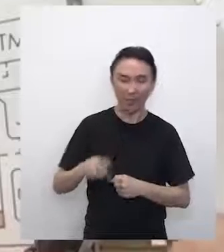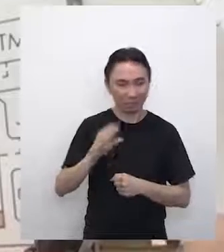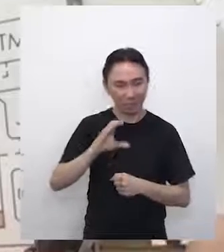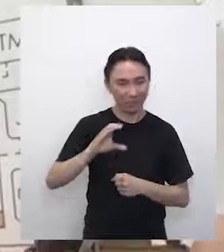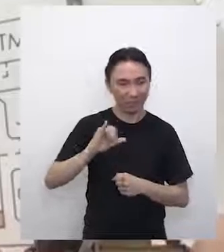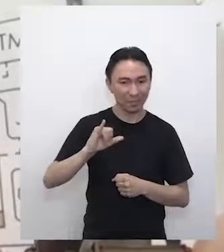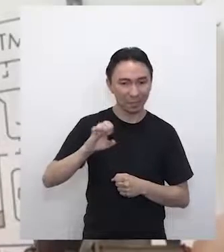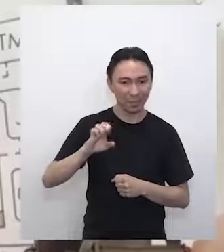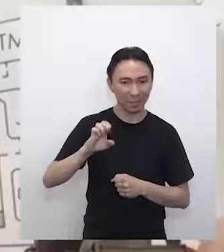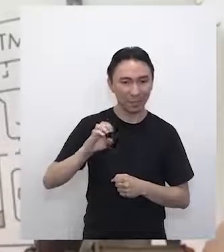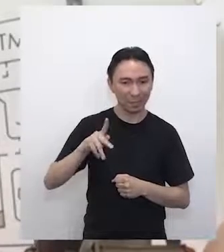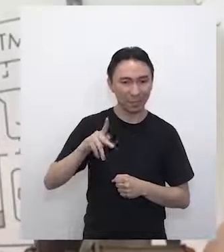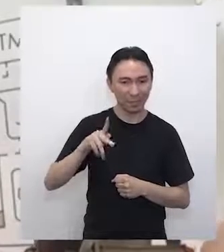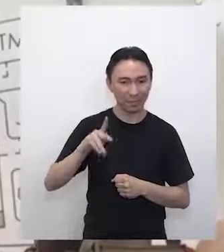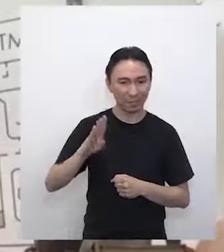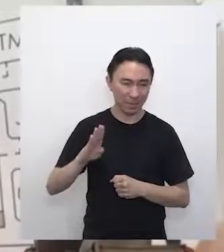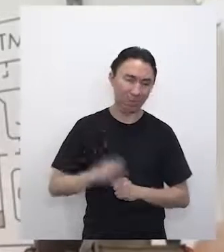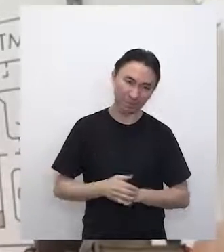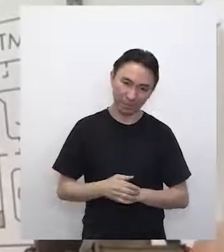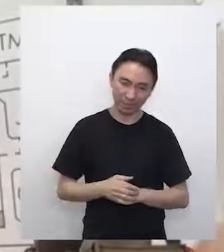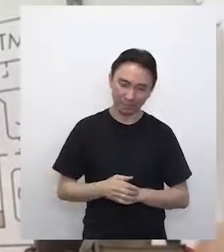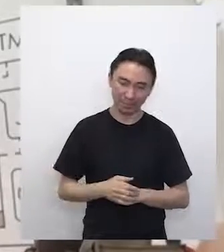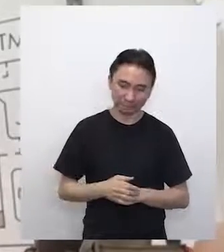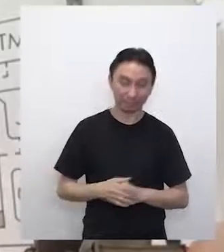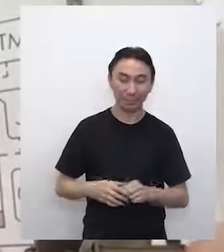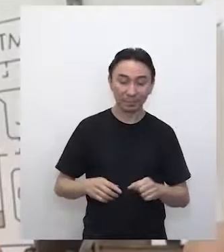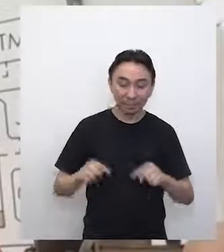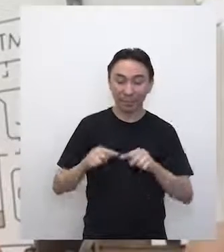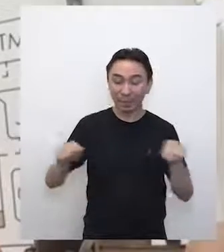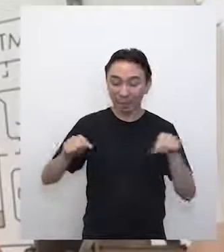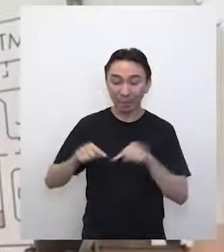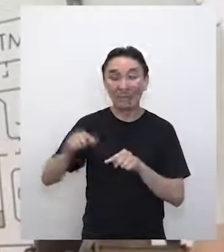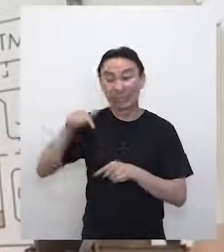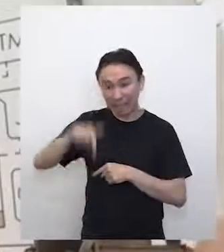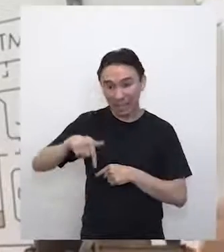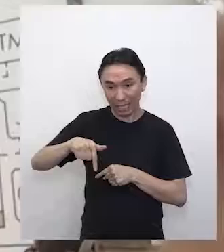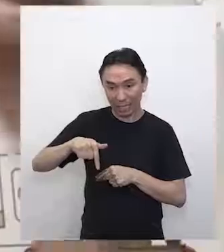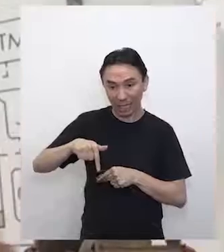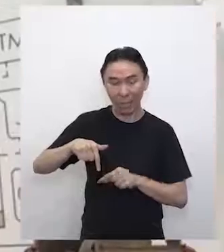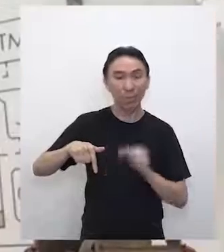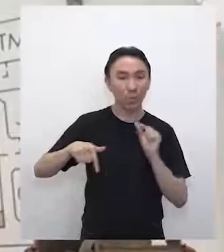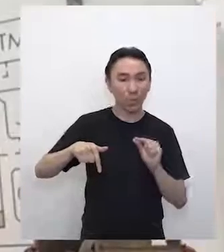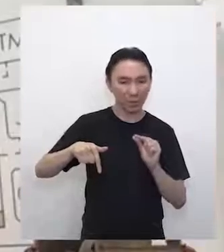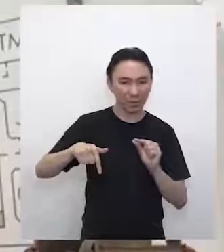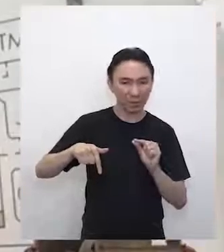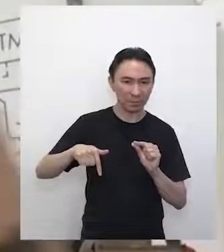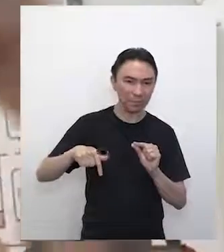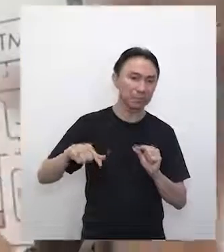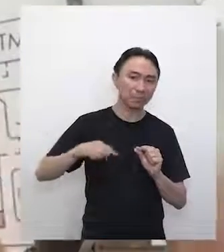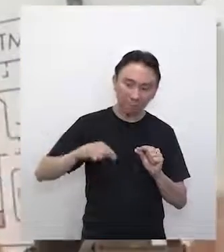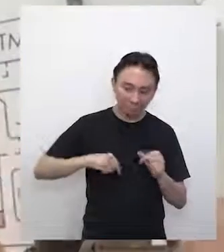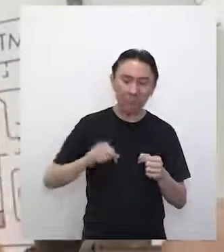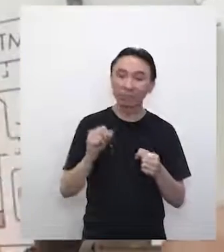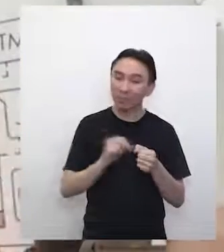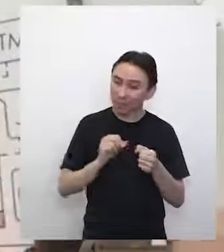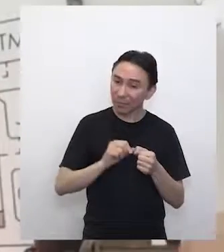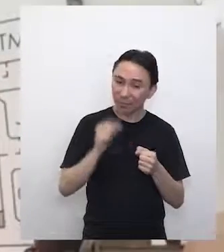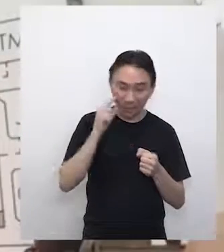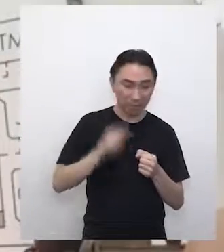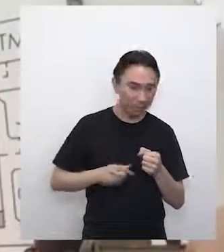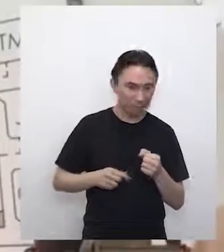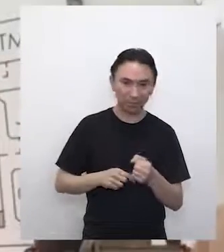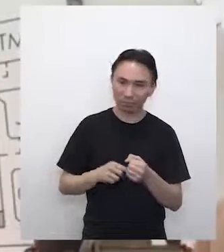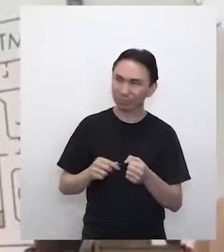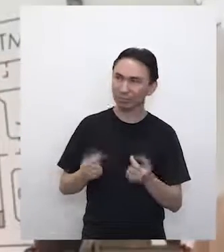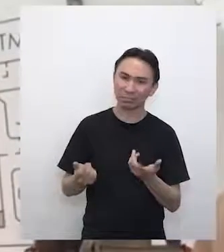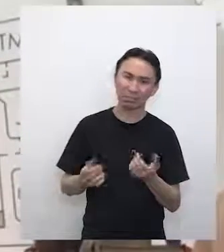vocês têm, tá bom? E o espaço 7 é a prototipagem e fabricação digital. E lá vocês vão ter a